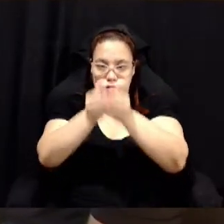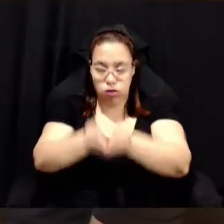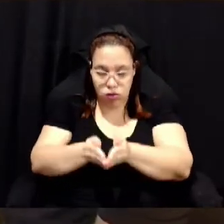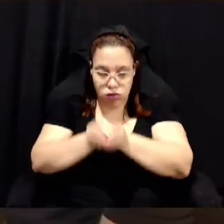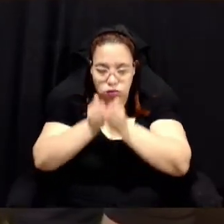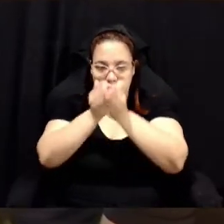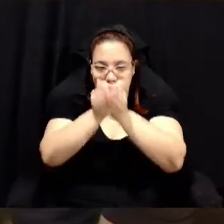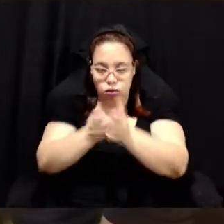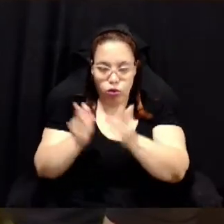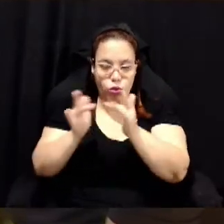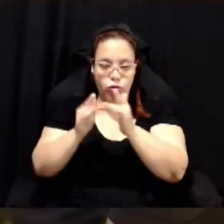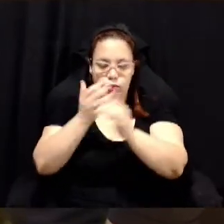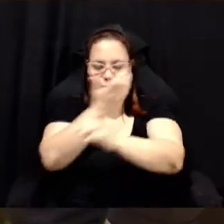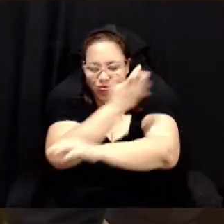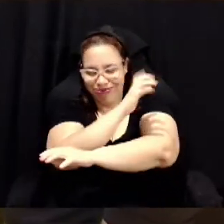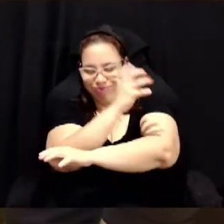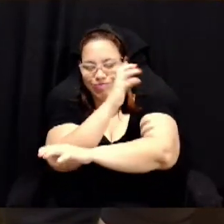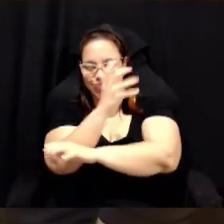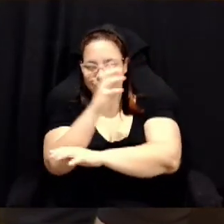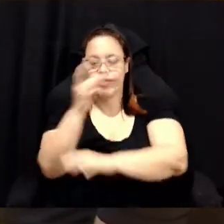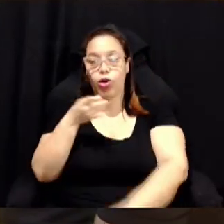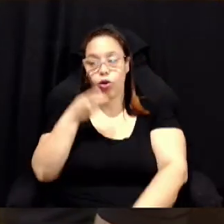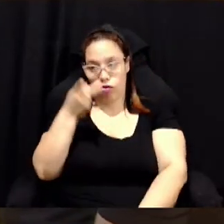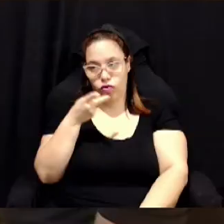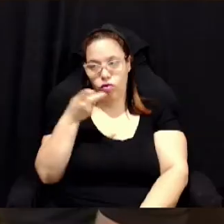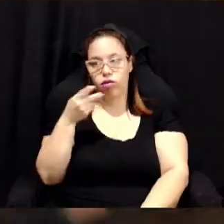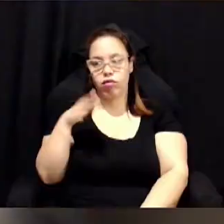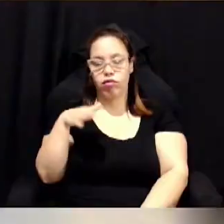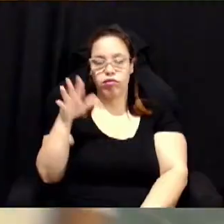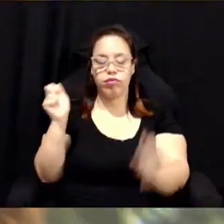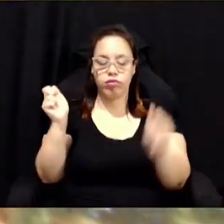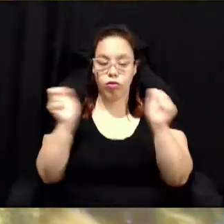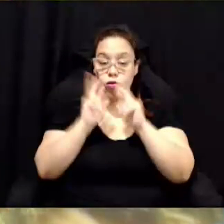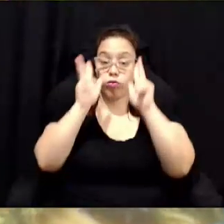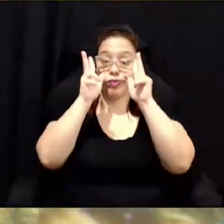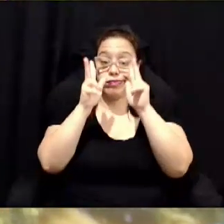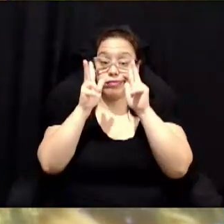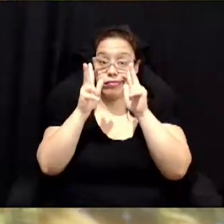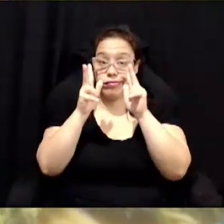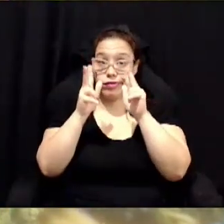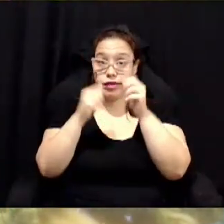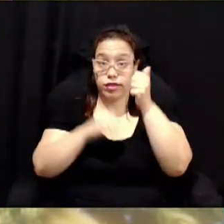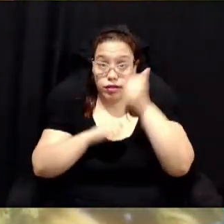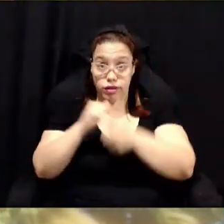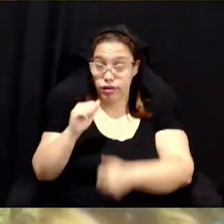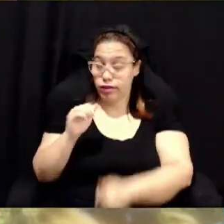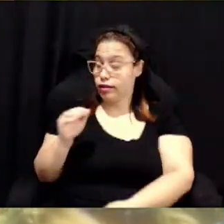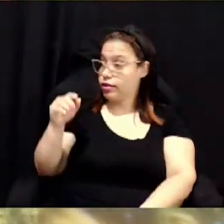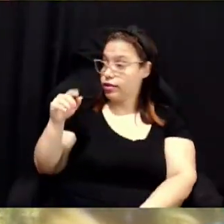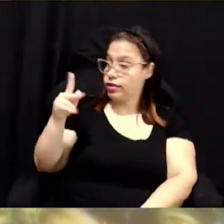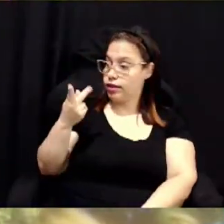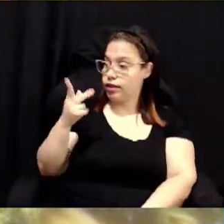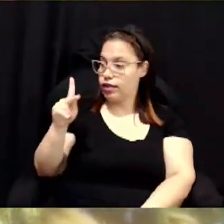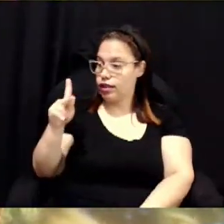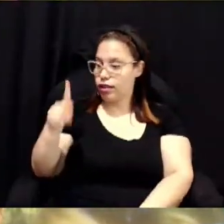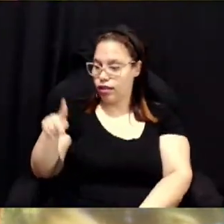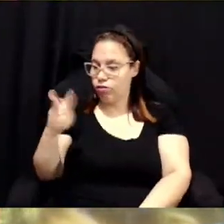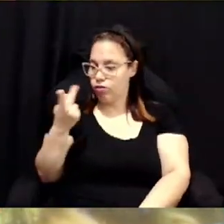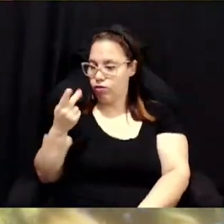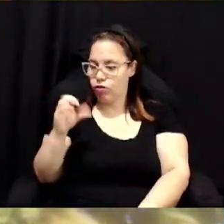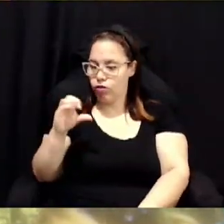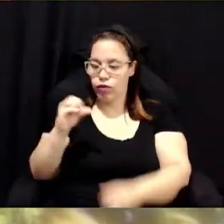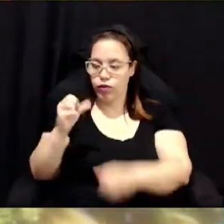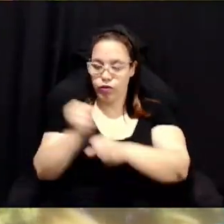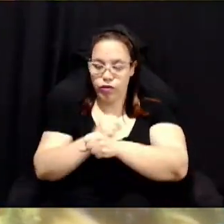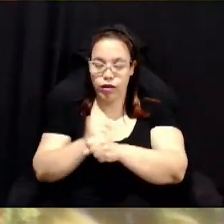sempre reforço isso, é o que mais me chama a atenção nesse esporte. Pessoal, se o PH há 9 anos entrou para o mundo da canoagem,